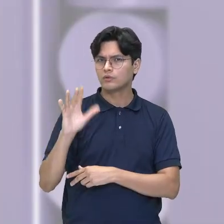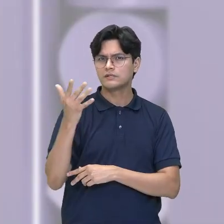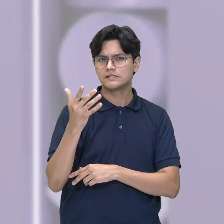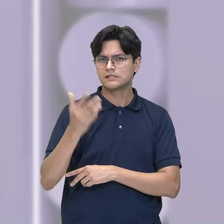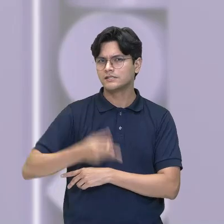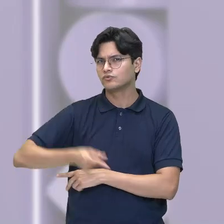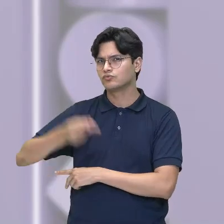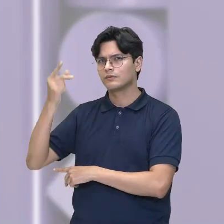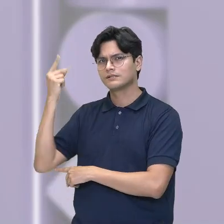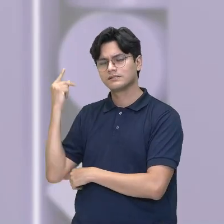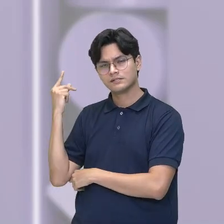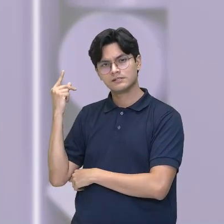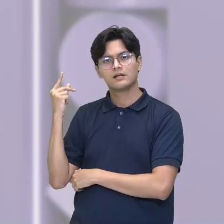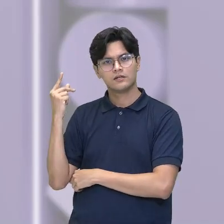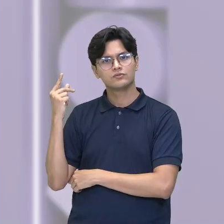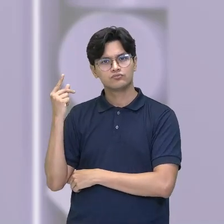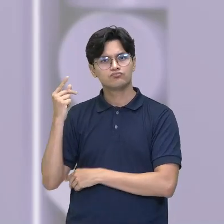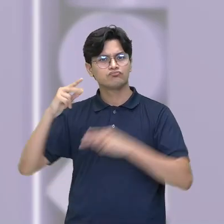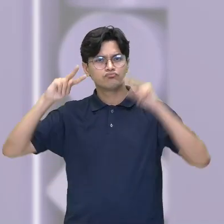humano eram